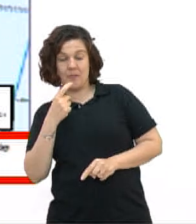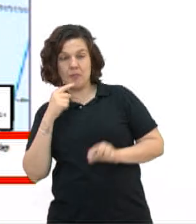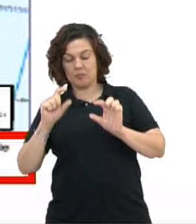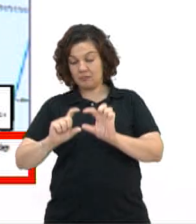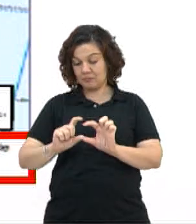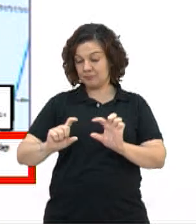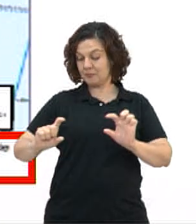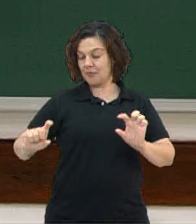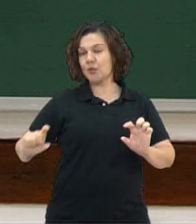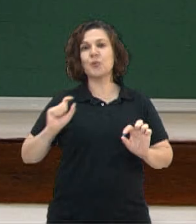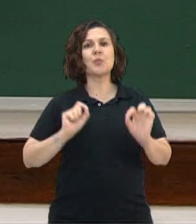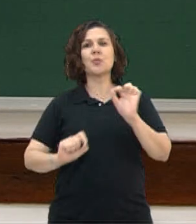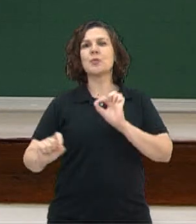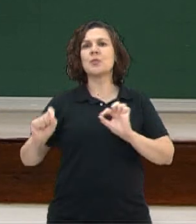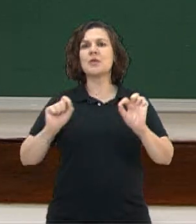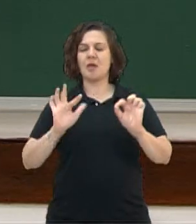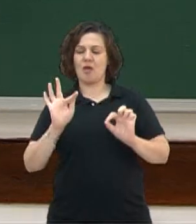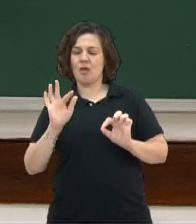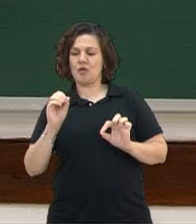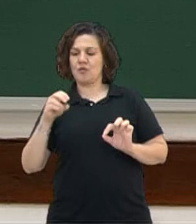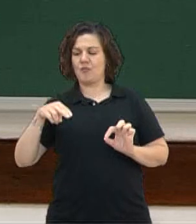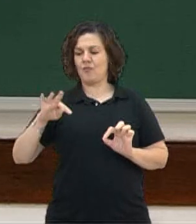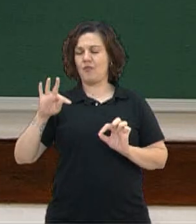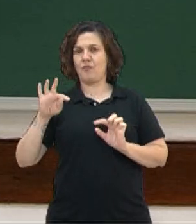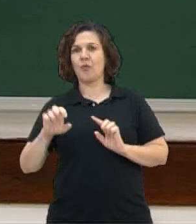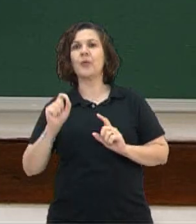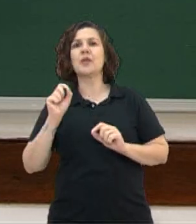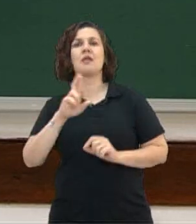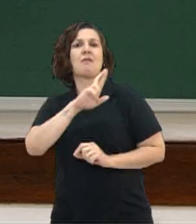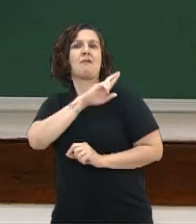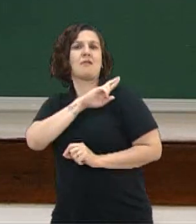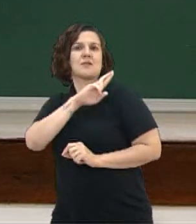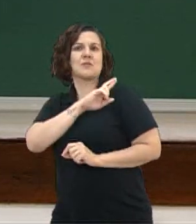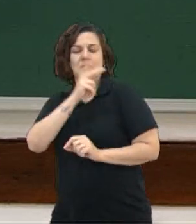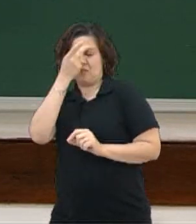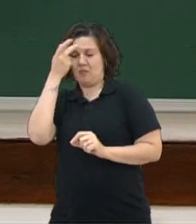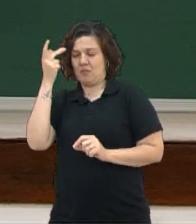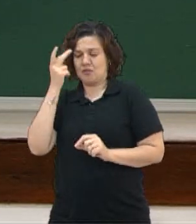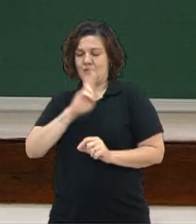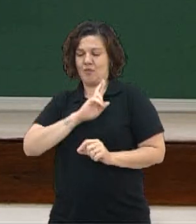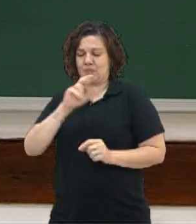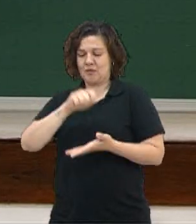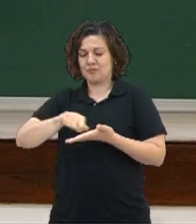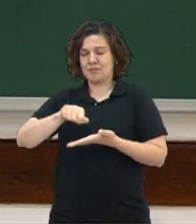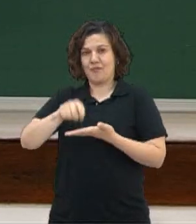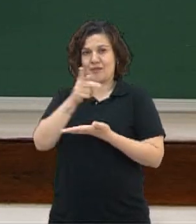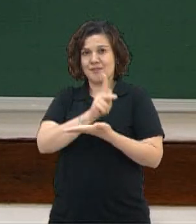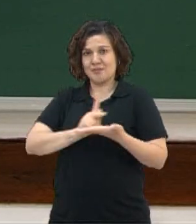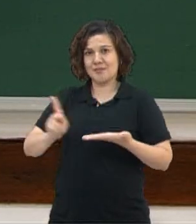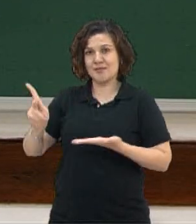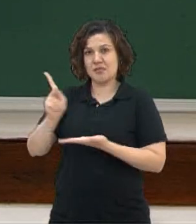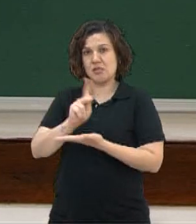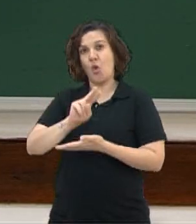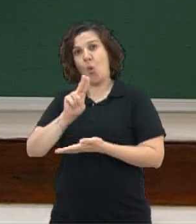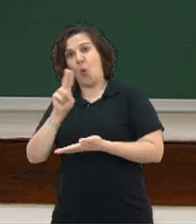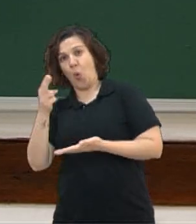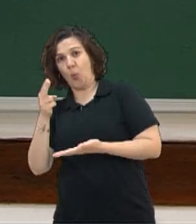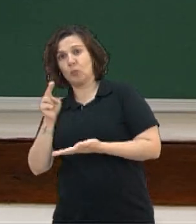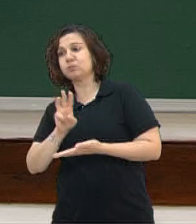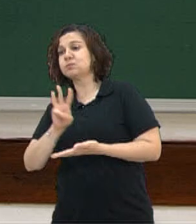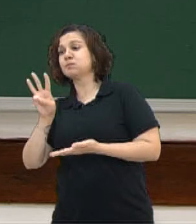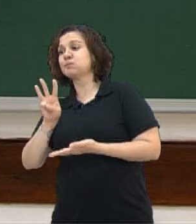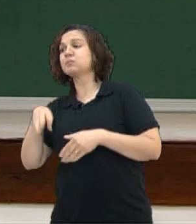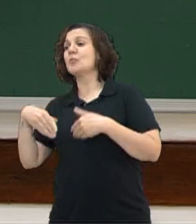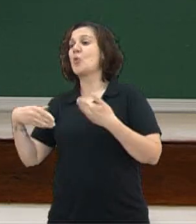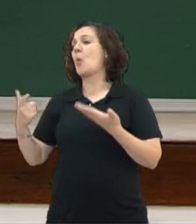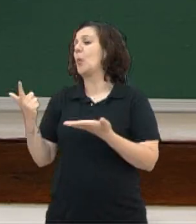ela indica para nós quem foi o responsável pela produção desse mapa ou ainda de onde esse mapa foi extraído,